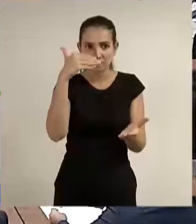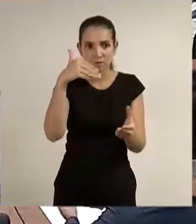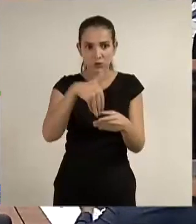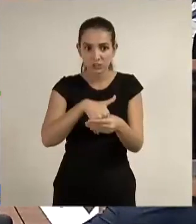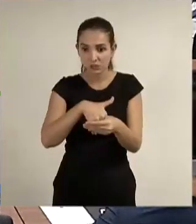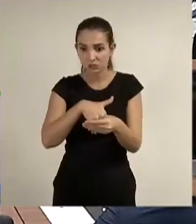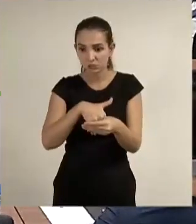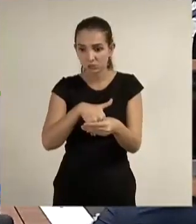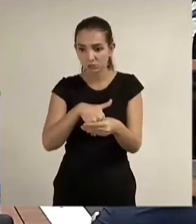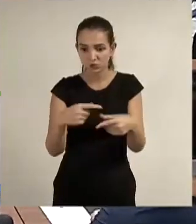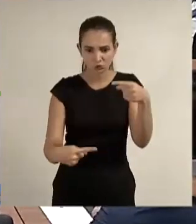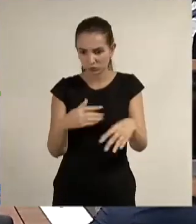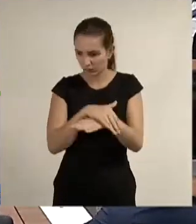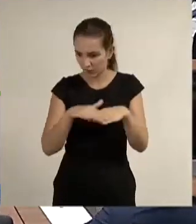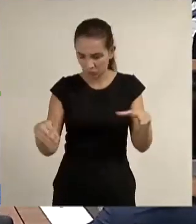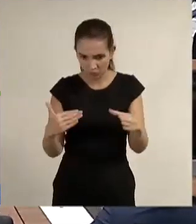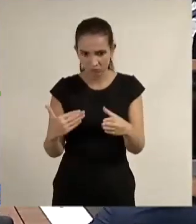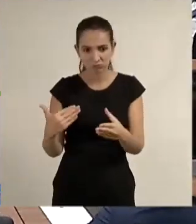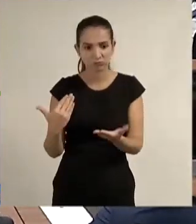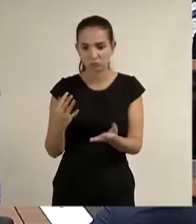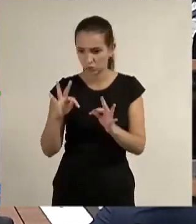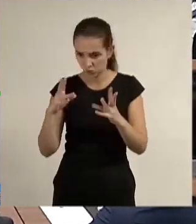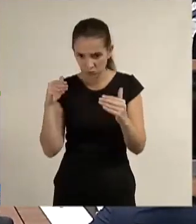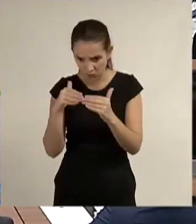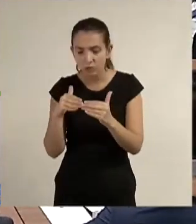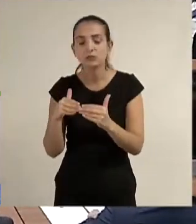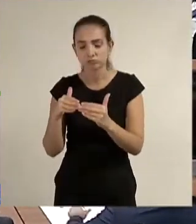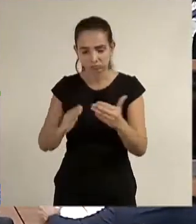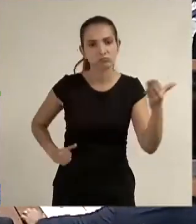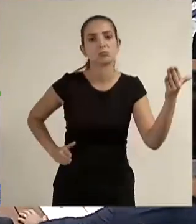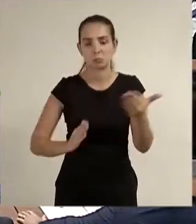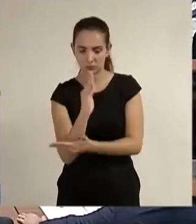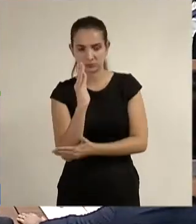aprovam permaneçam como se encontra, aprovado.